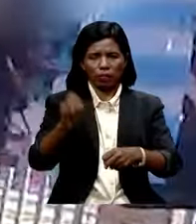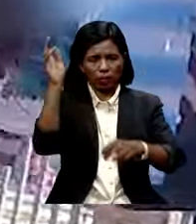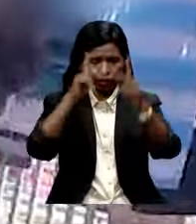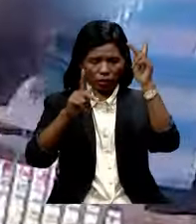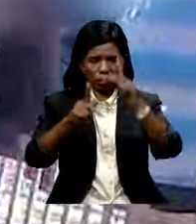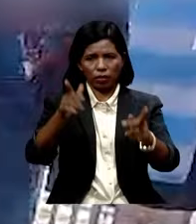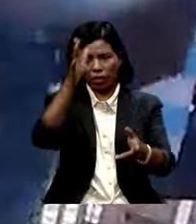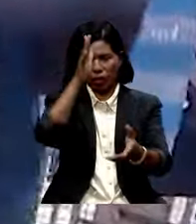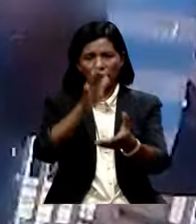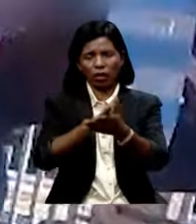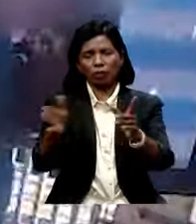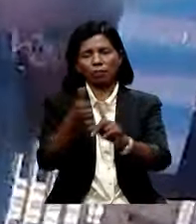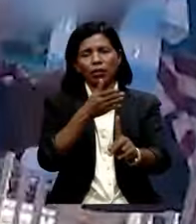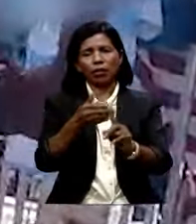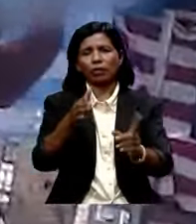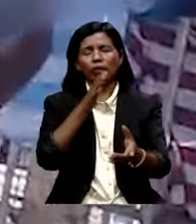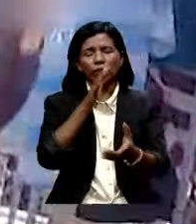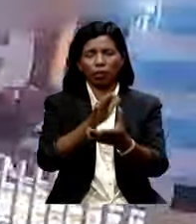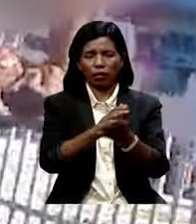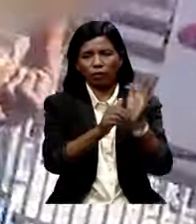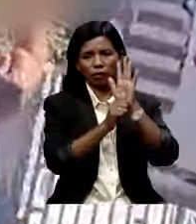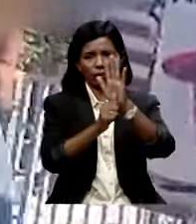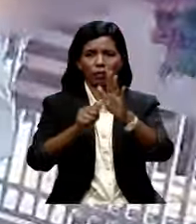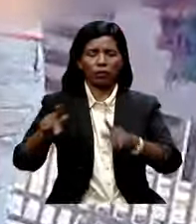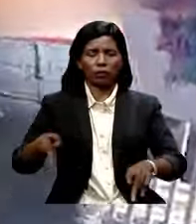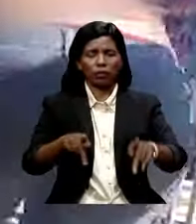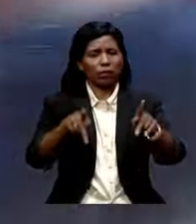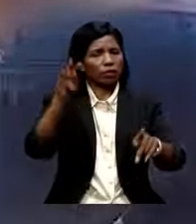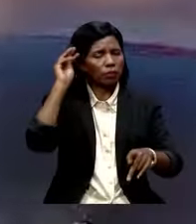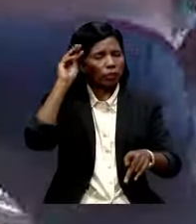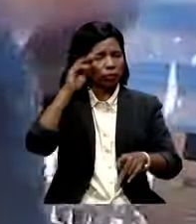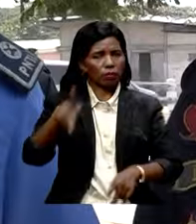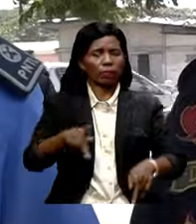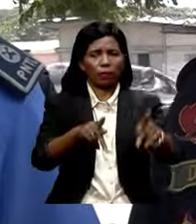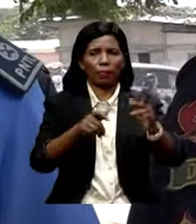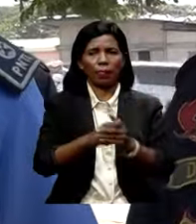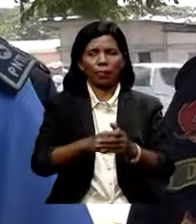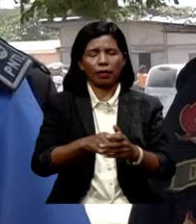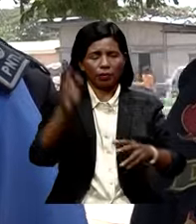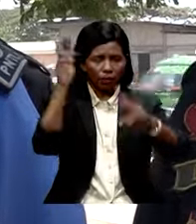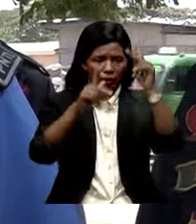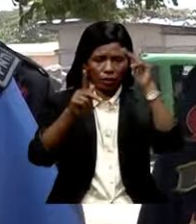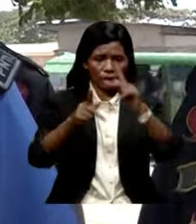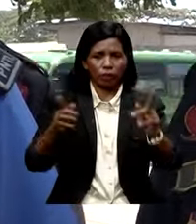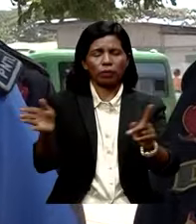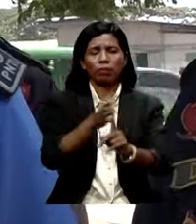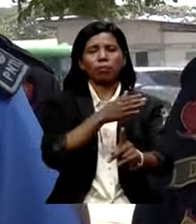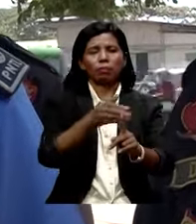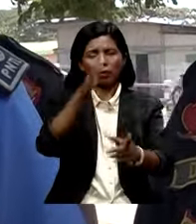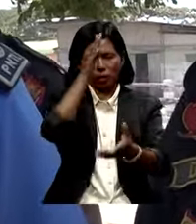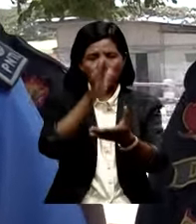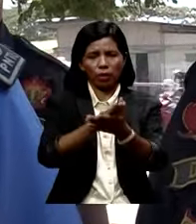Lain Bakufeng, né? No apresentado no Ministério Público. Caso violação doméstica, né? Que acontece no mercado TBC,